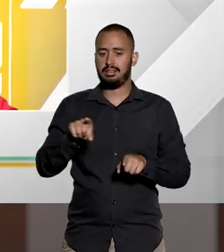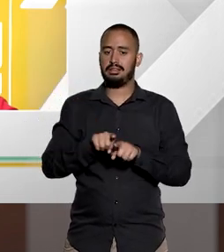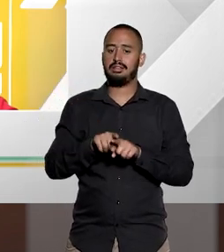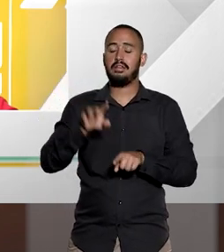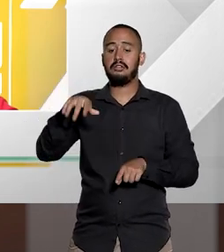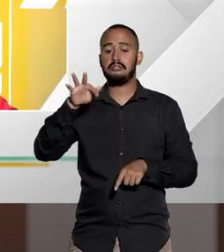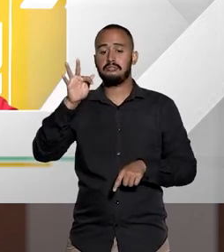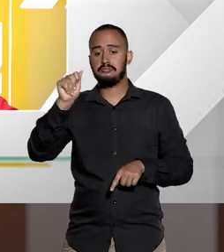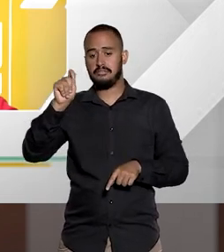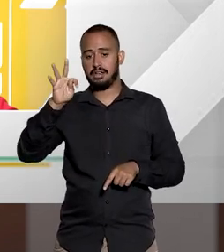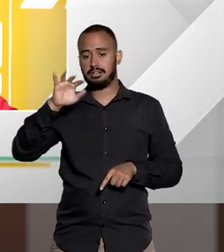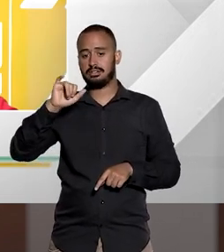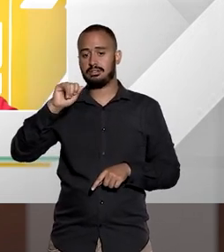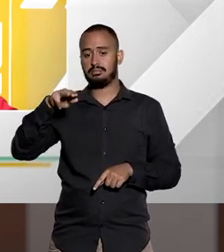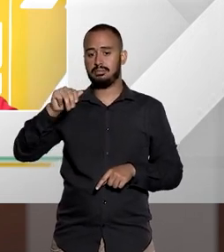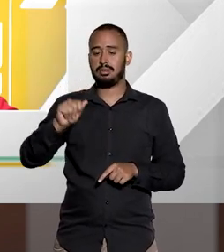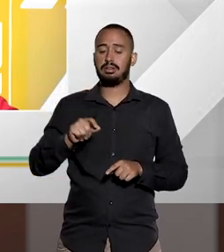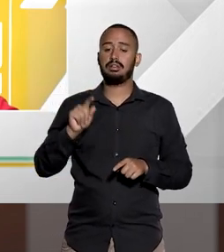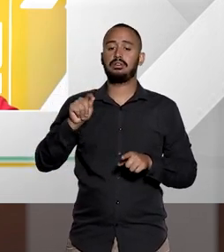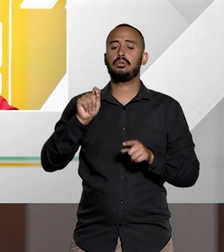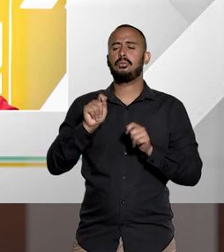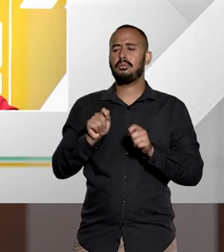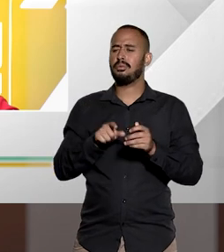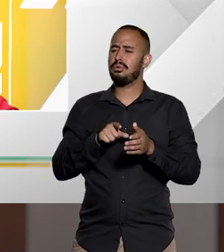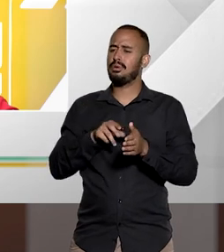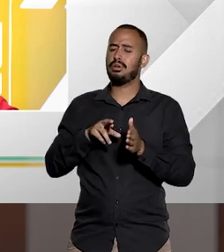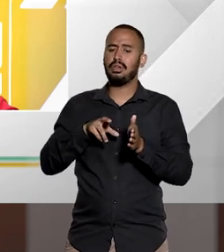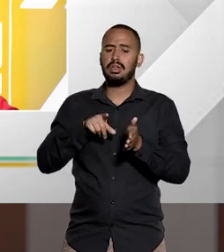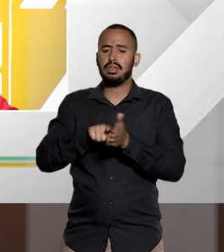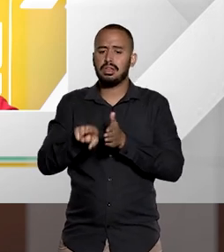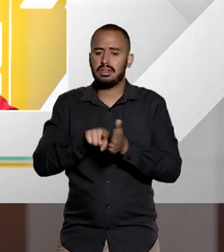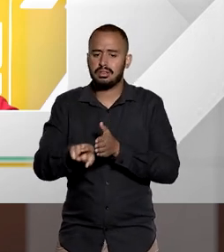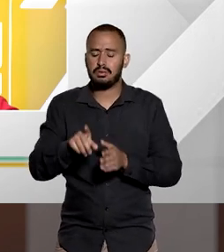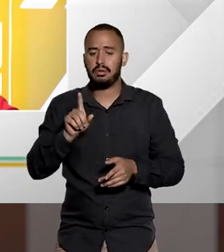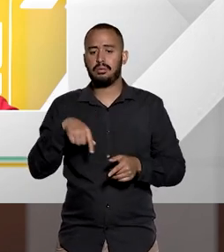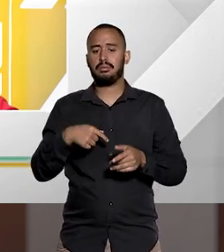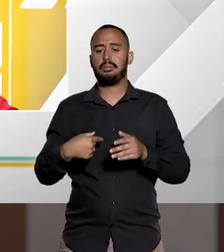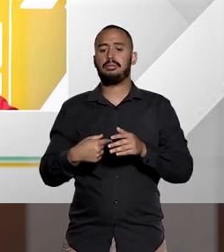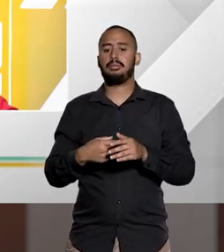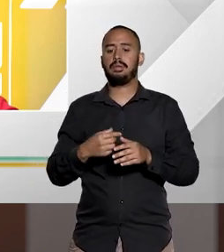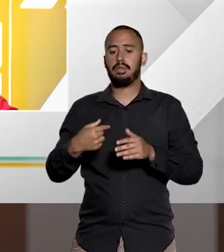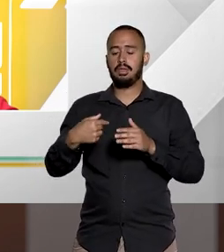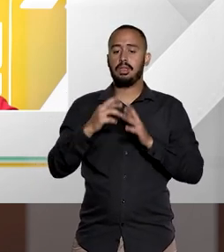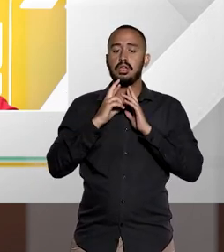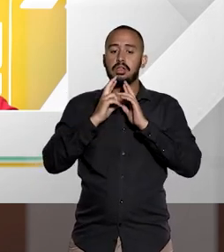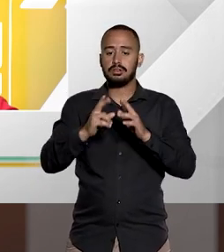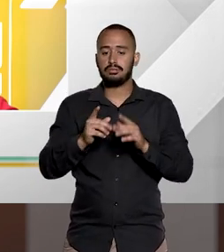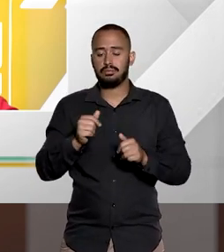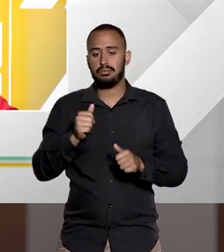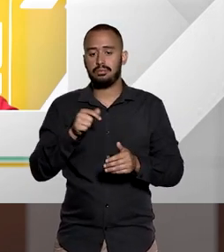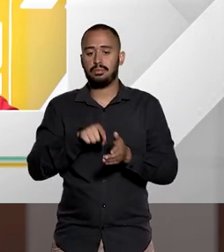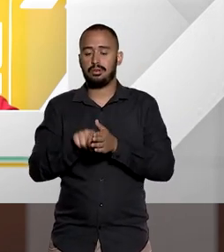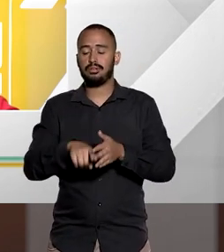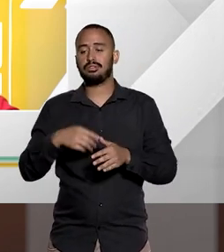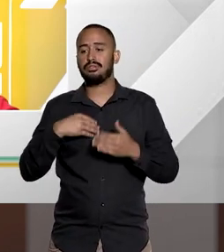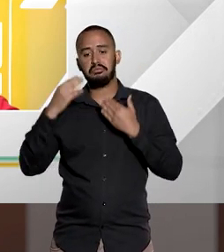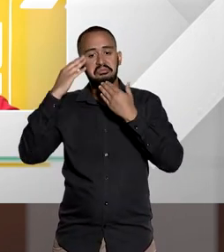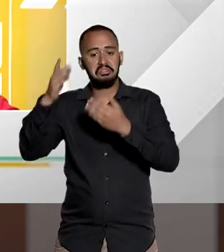por ter respondido tão bem as perguntas e me deixado orgulhosa mais uma vez por ter sido minha aluna.